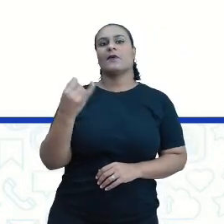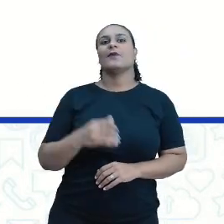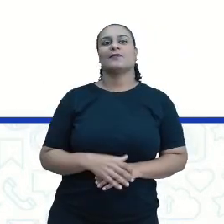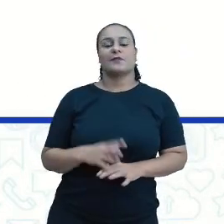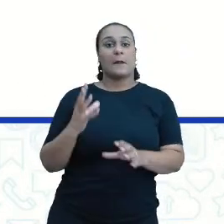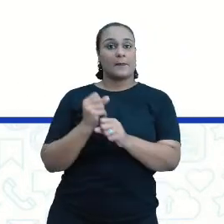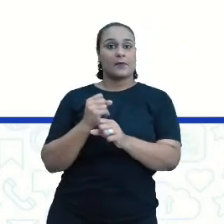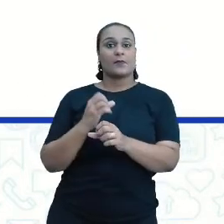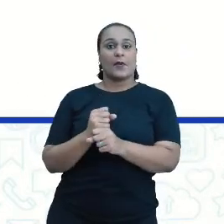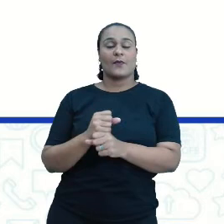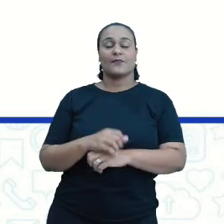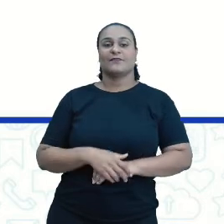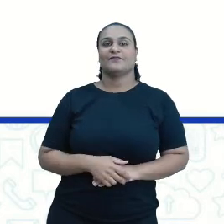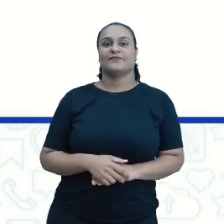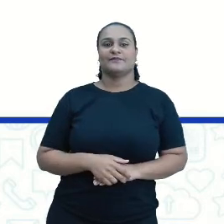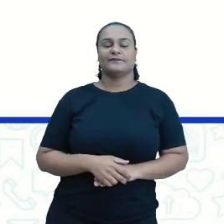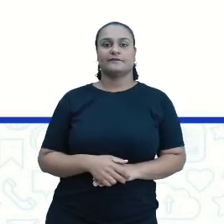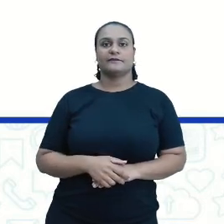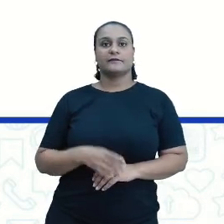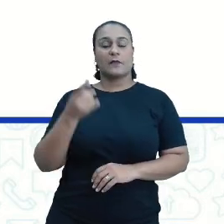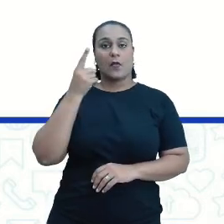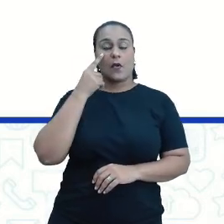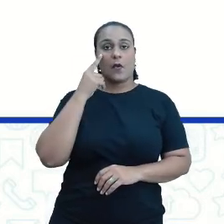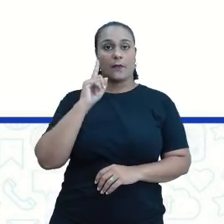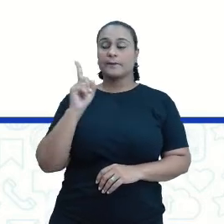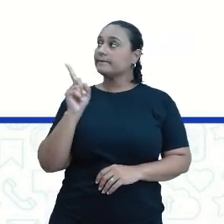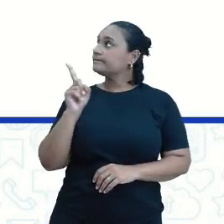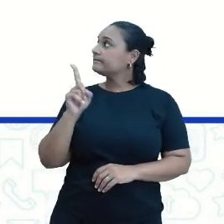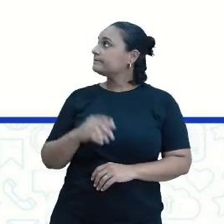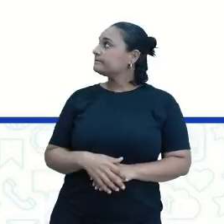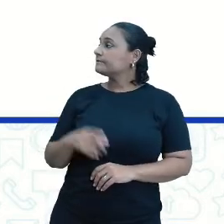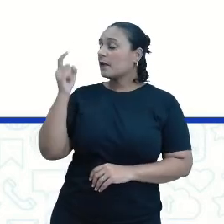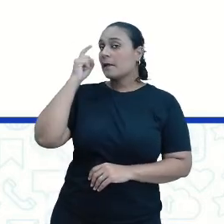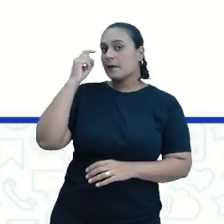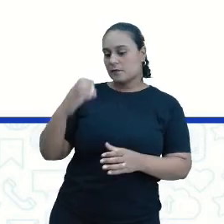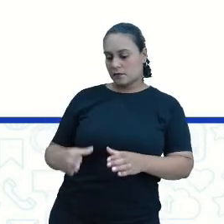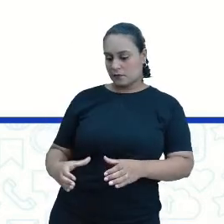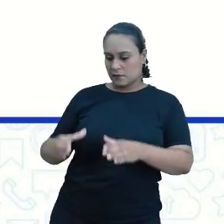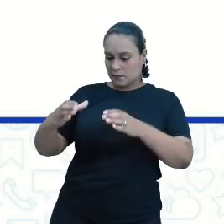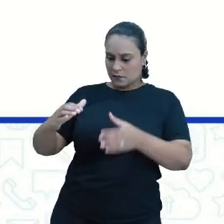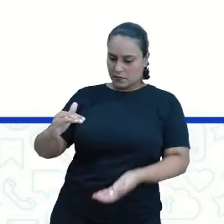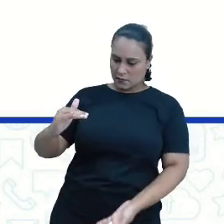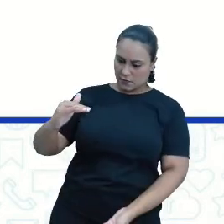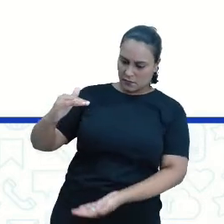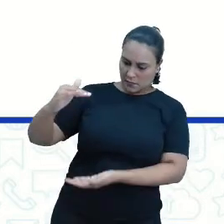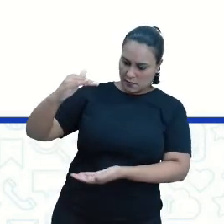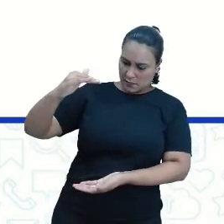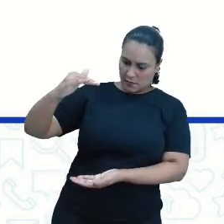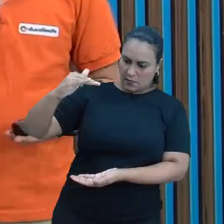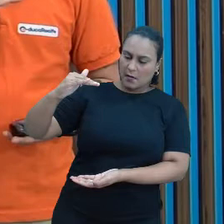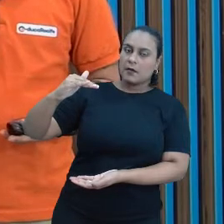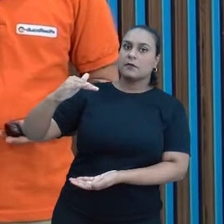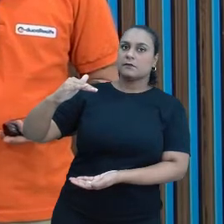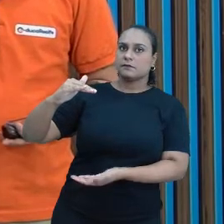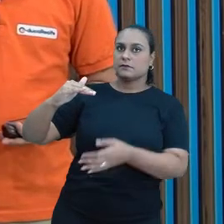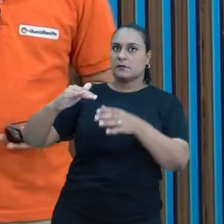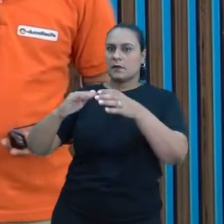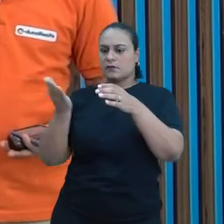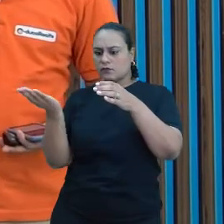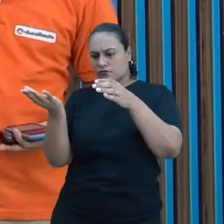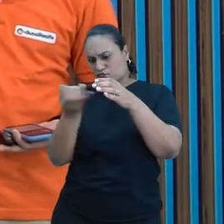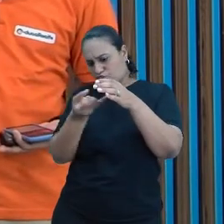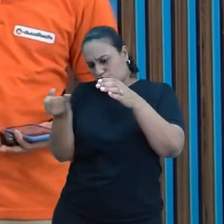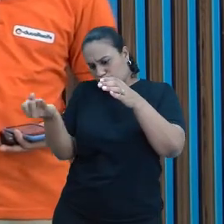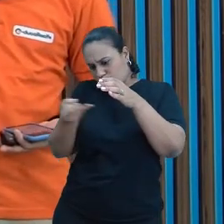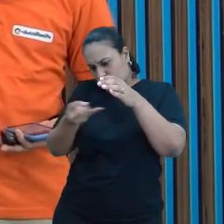nossa sistematização. Então, pensa no cilindro, pensa no caso aí de você pegar algo desse formato e você fatiar. Então,